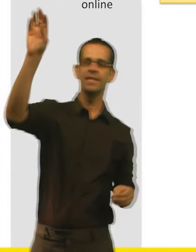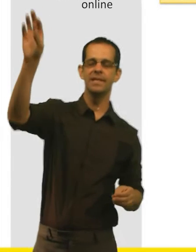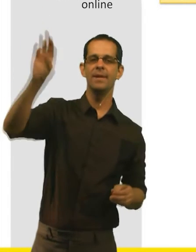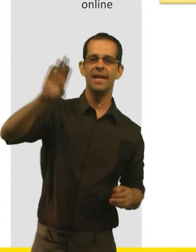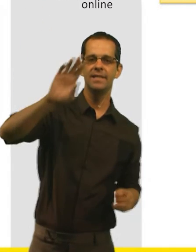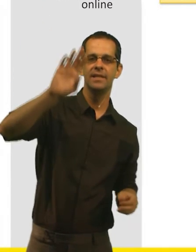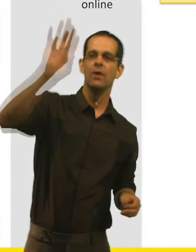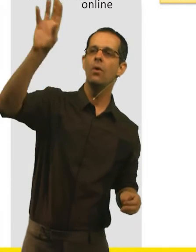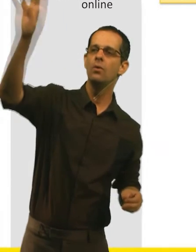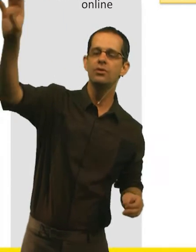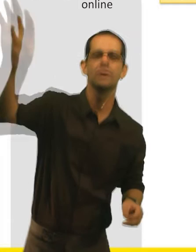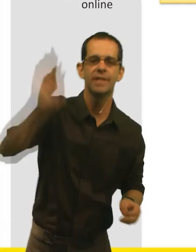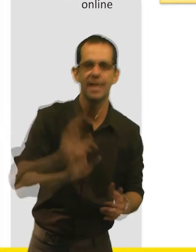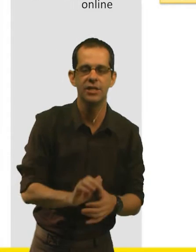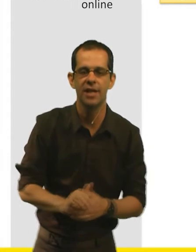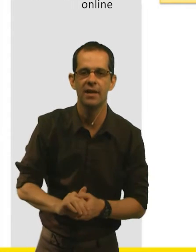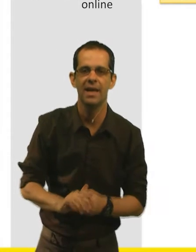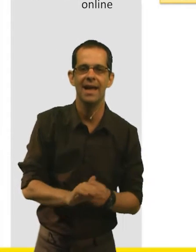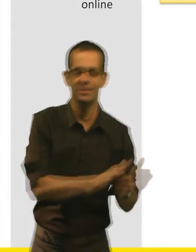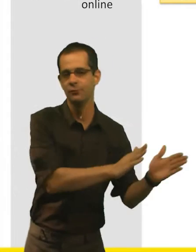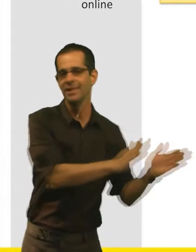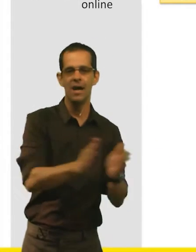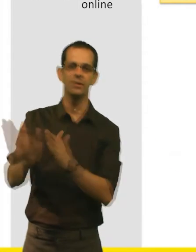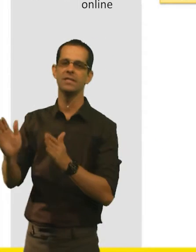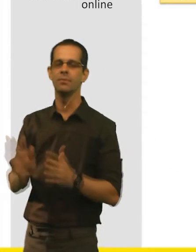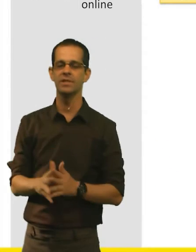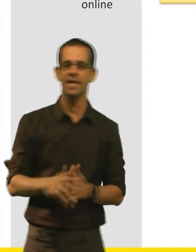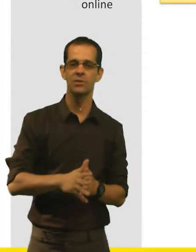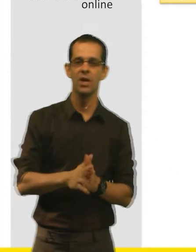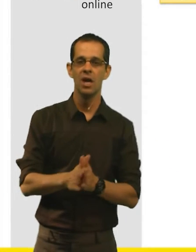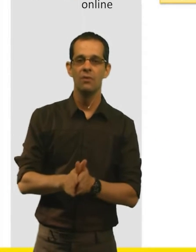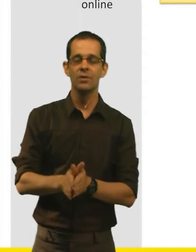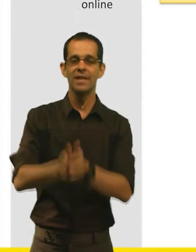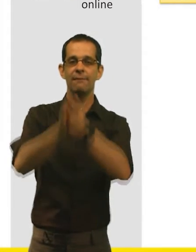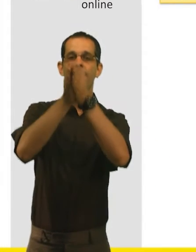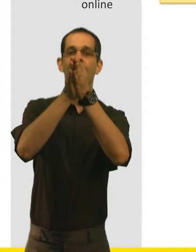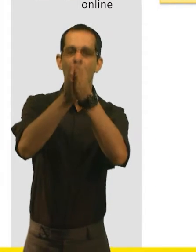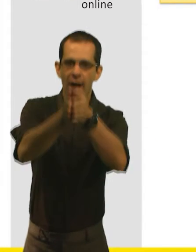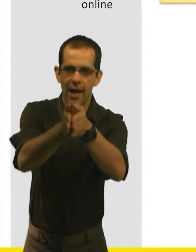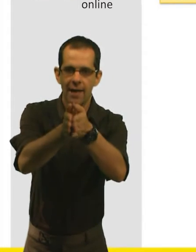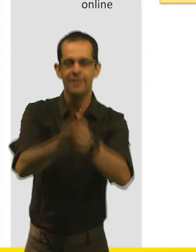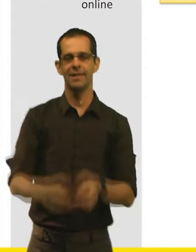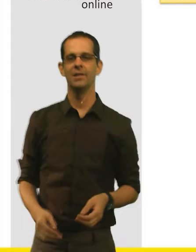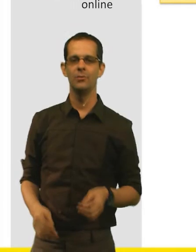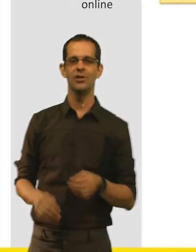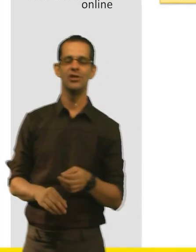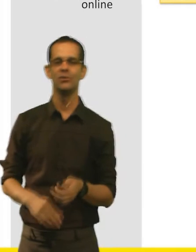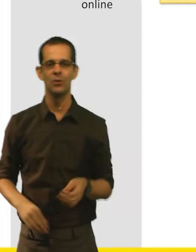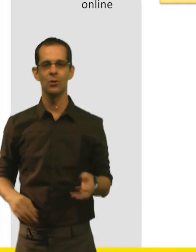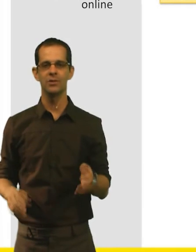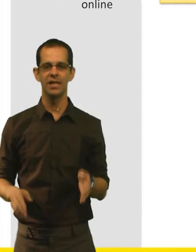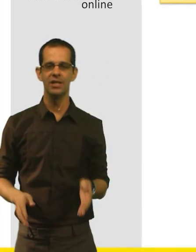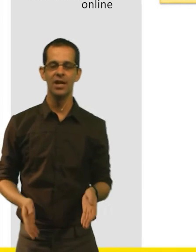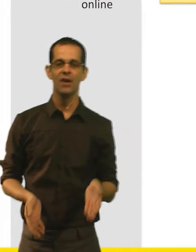você estabelece onde você quer chegar no final desse processo, você foca naquele